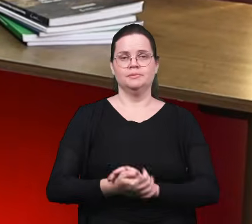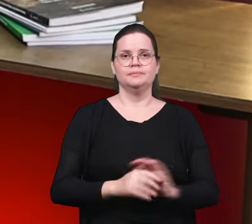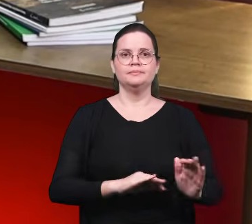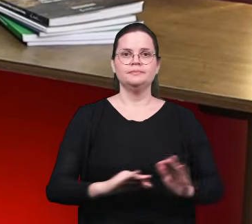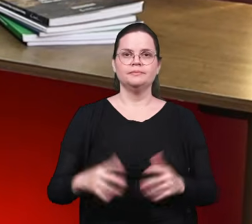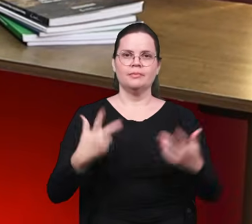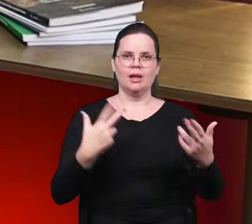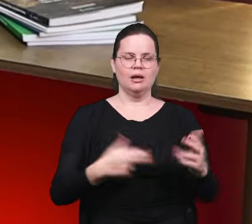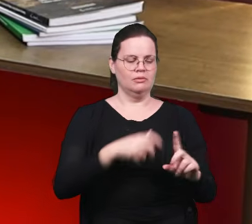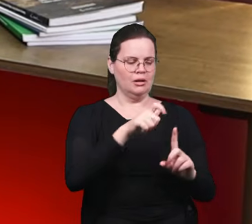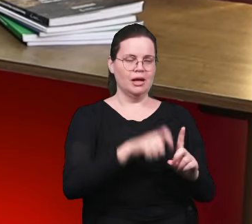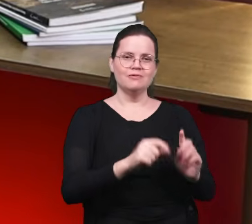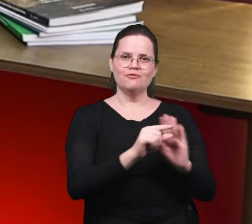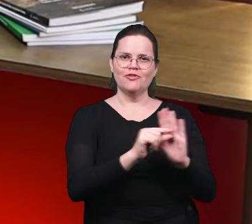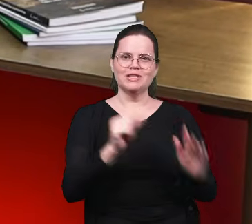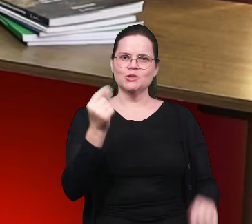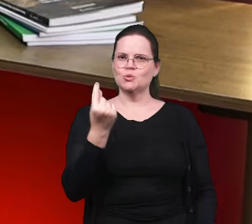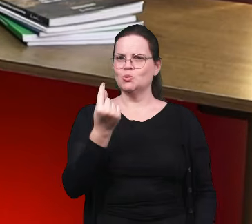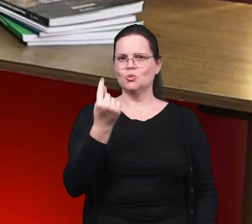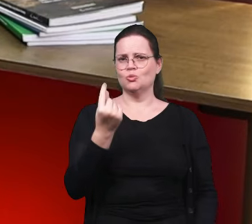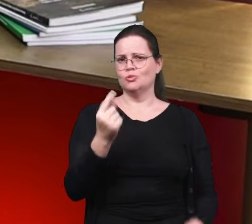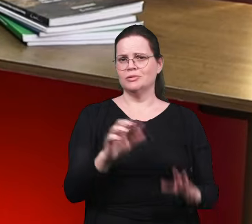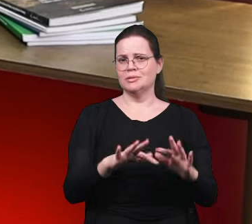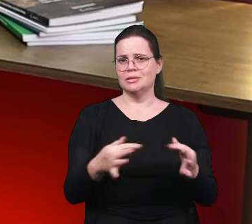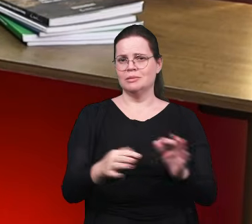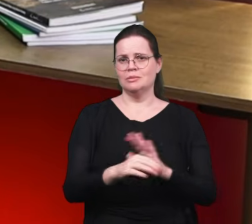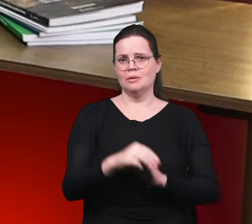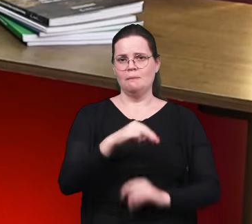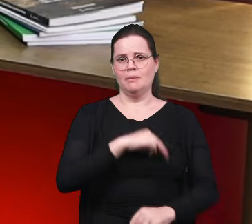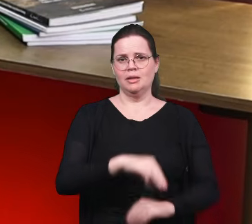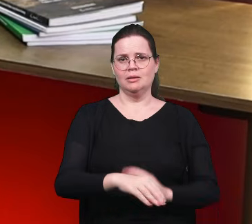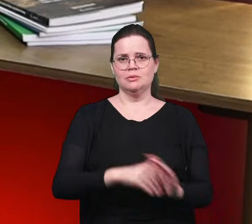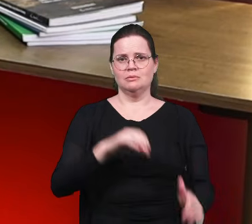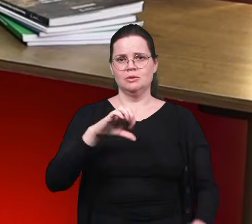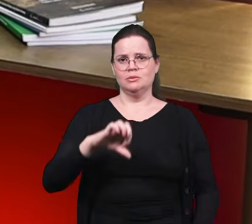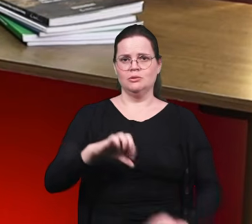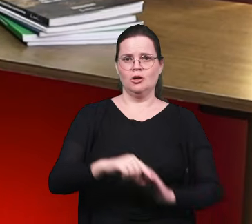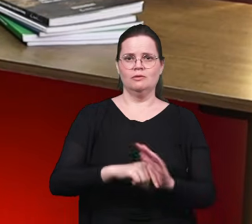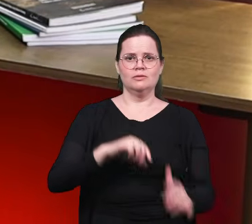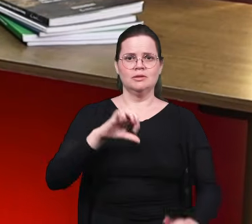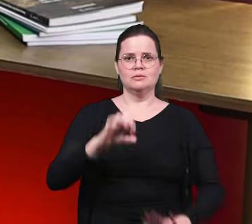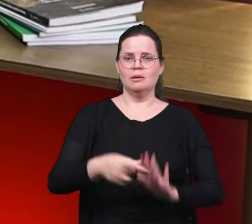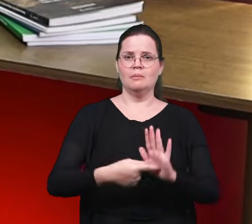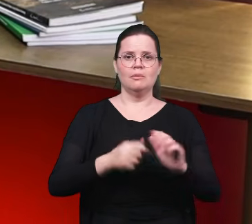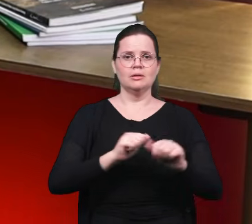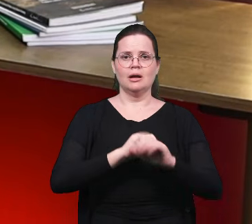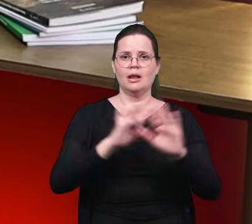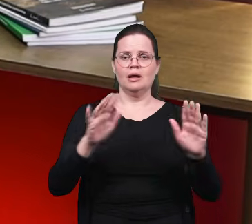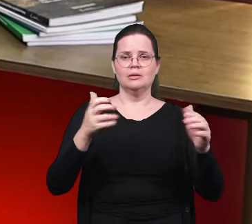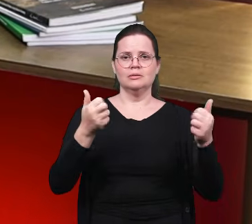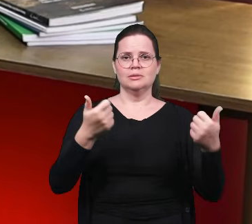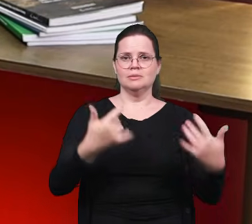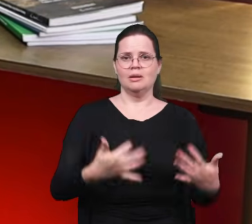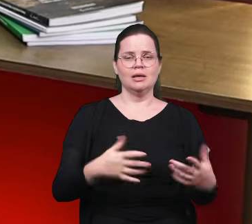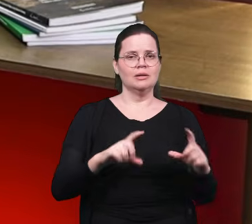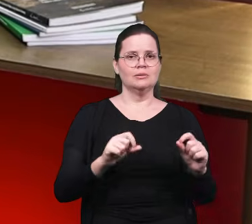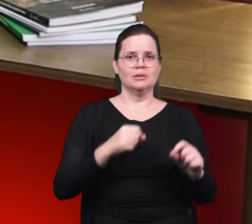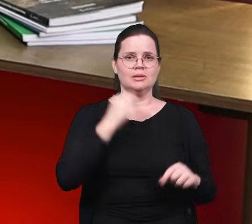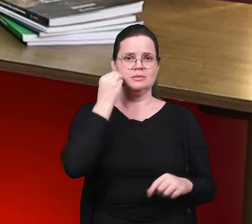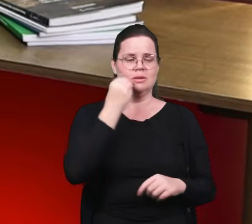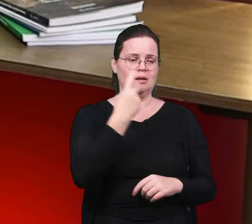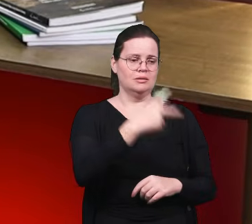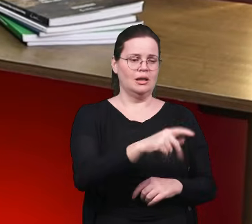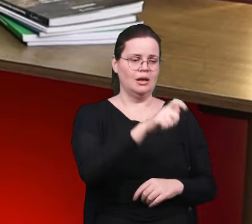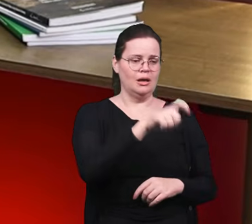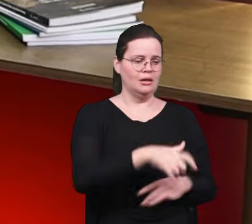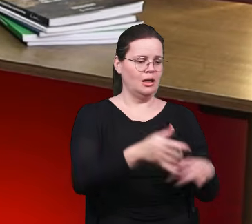vemos num pequeno versículo em Mateus 9:9, esta experiência. Um homem que deixou tudo para servir a Jesus.